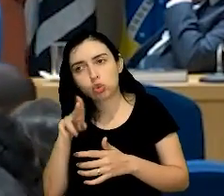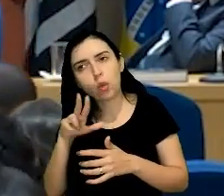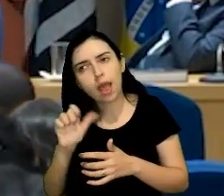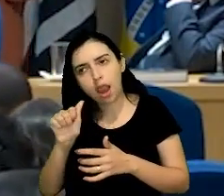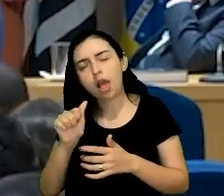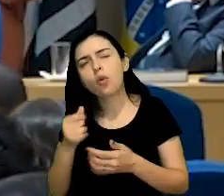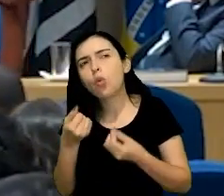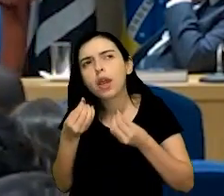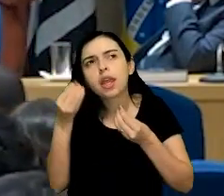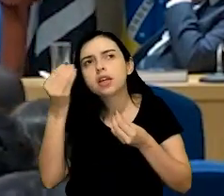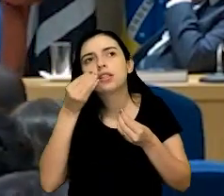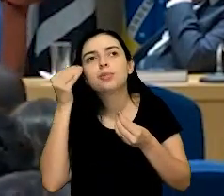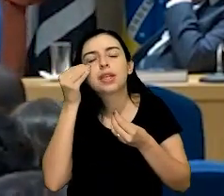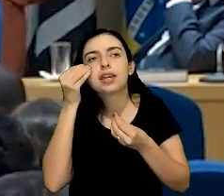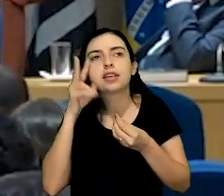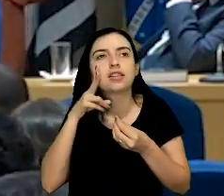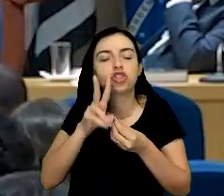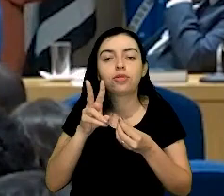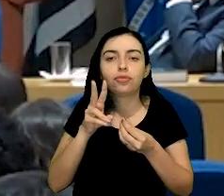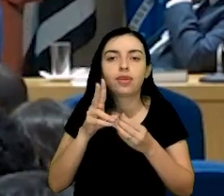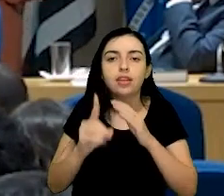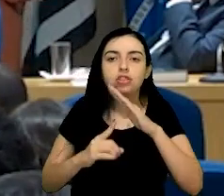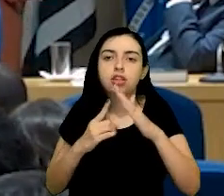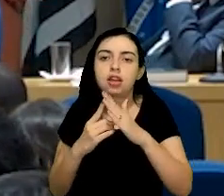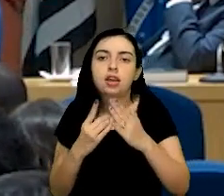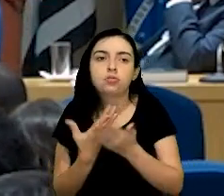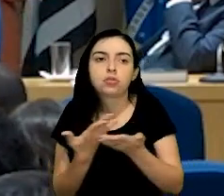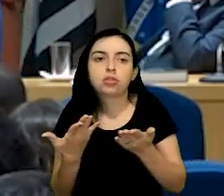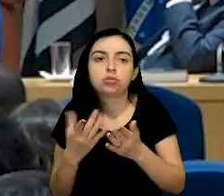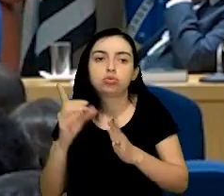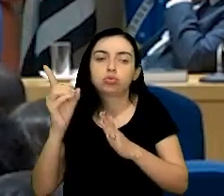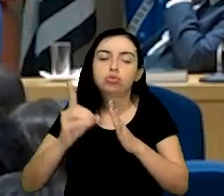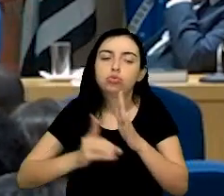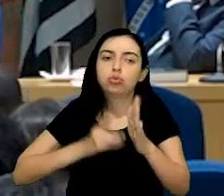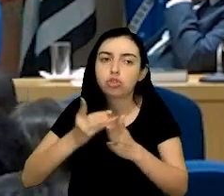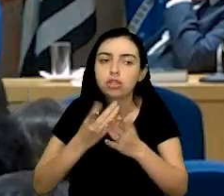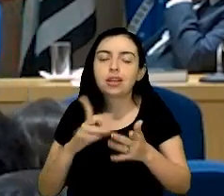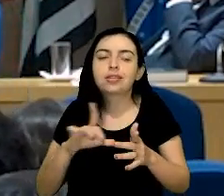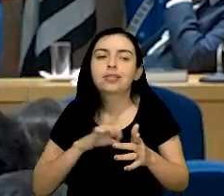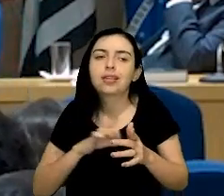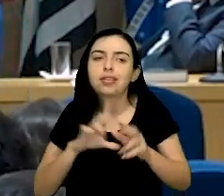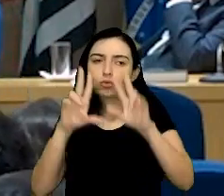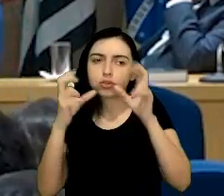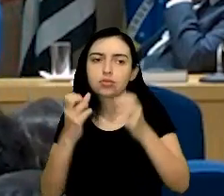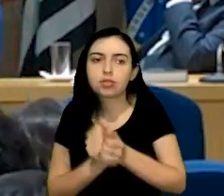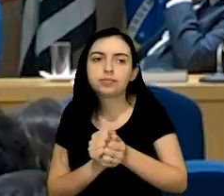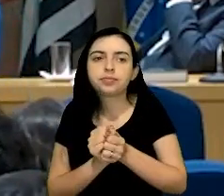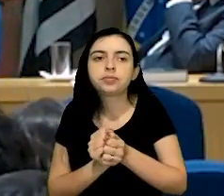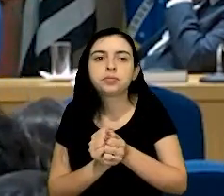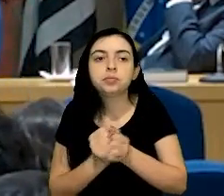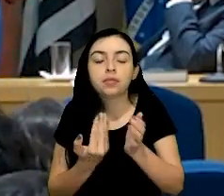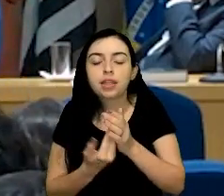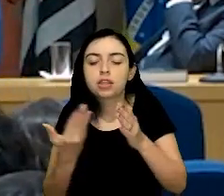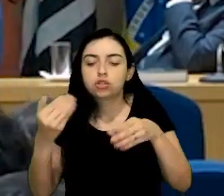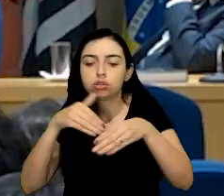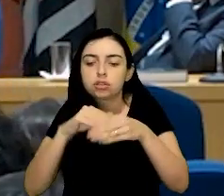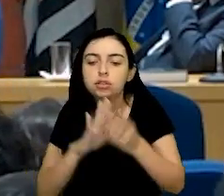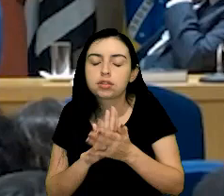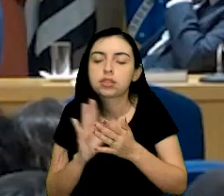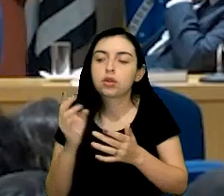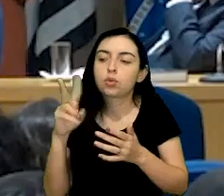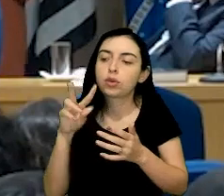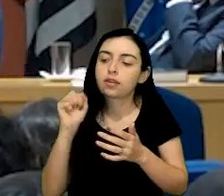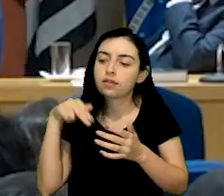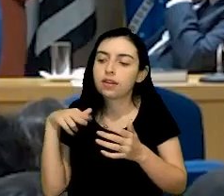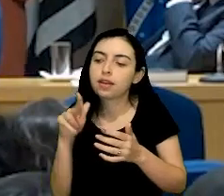chegar justamente na área do direito tem a ver com a interiorização dos venezuelanos. Lá na fronteira, todos